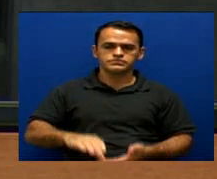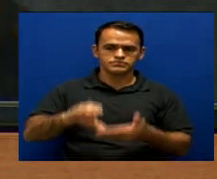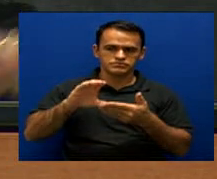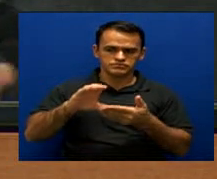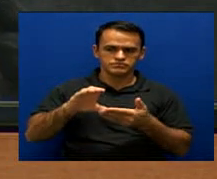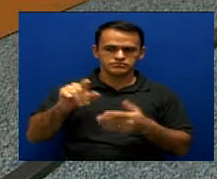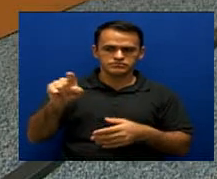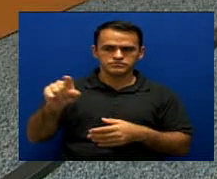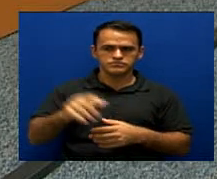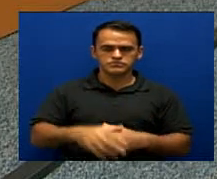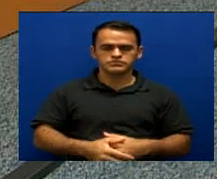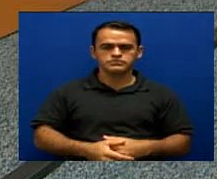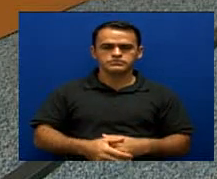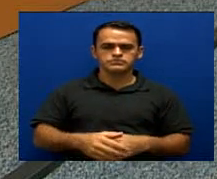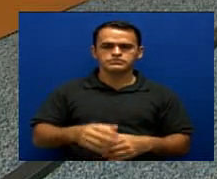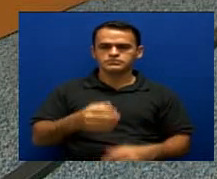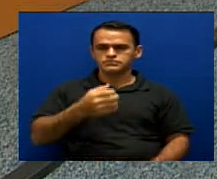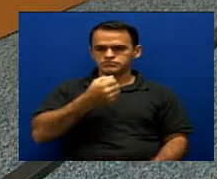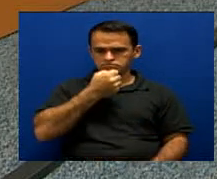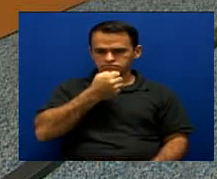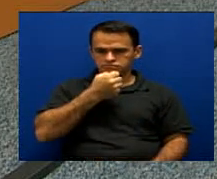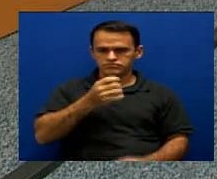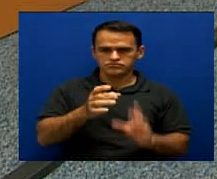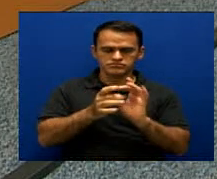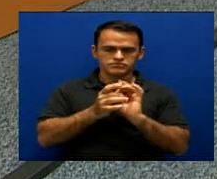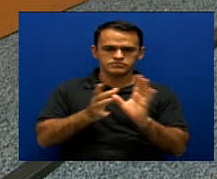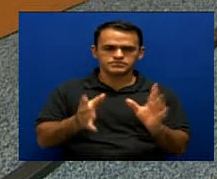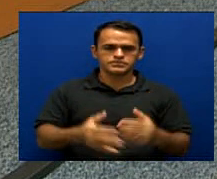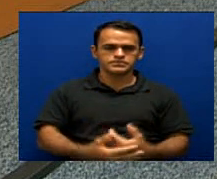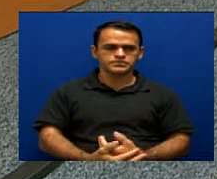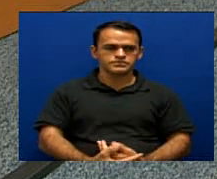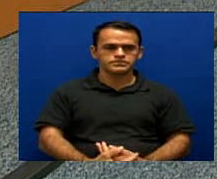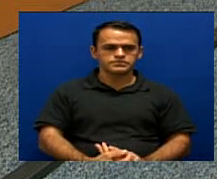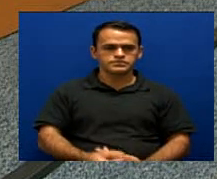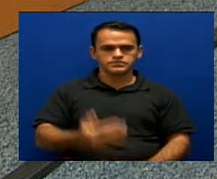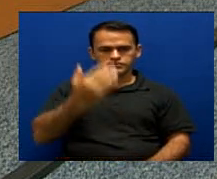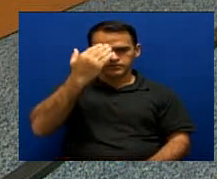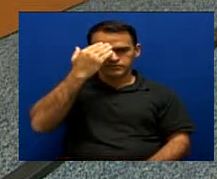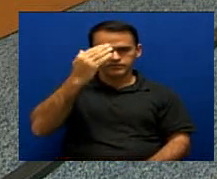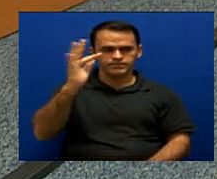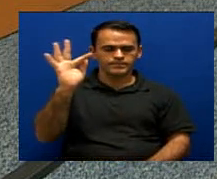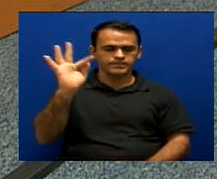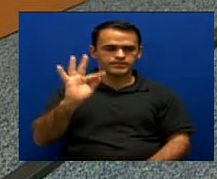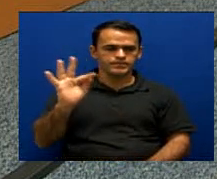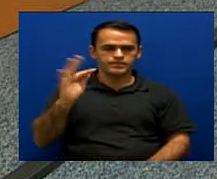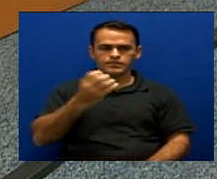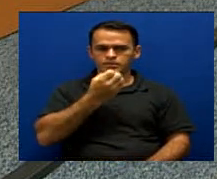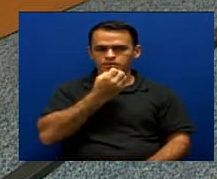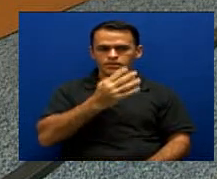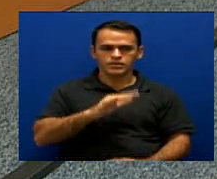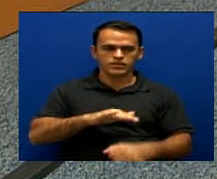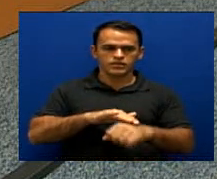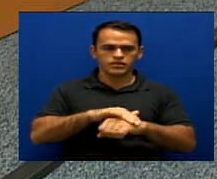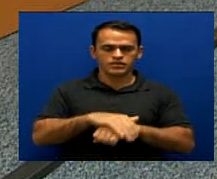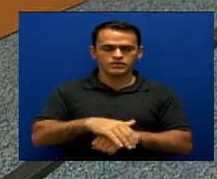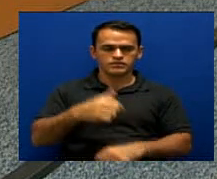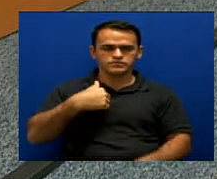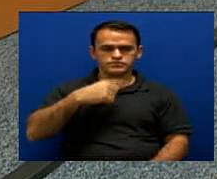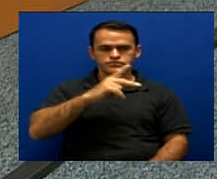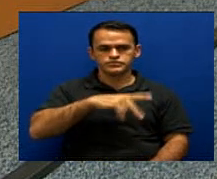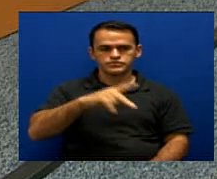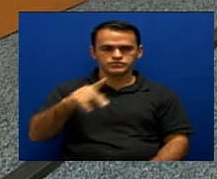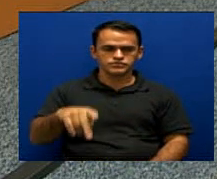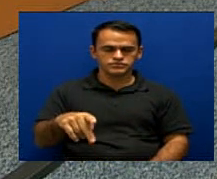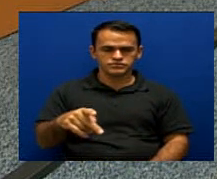sorocaba aberto obrigada a fernanda boa noite a todos os professores